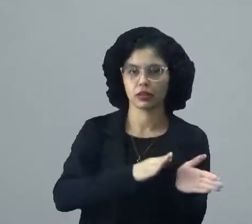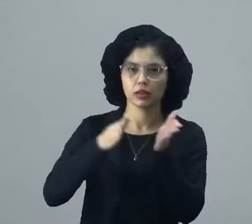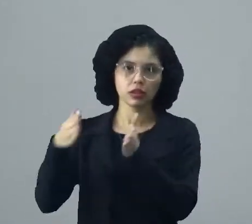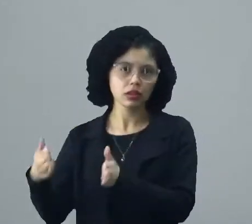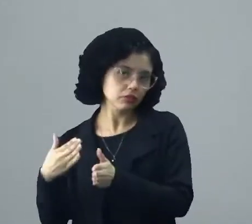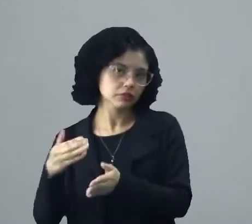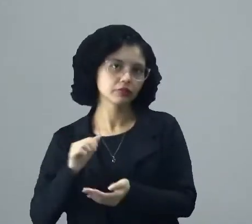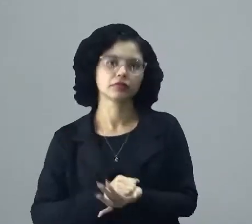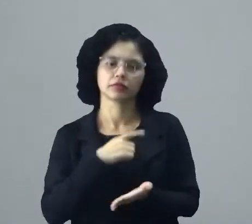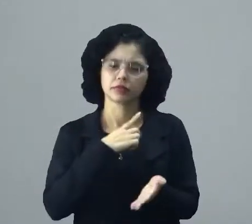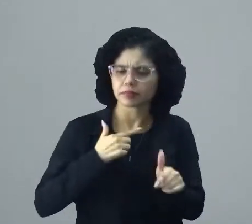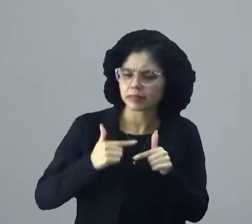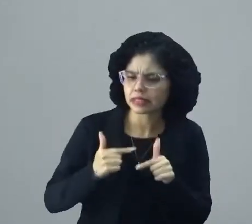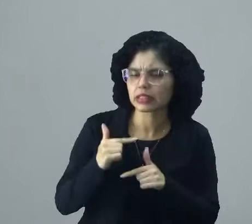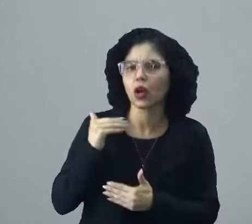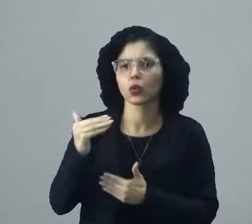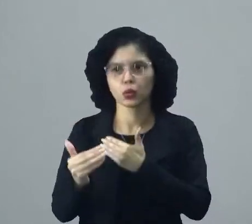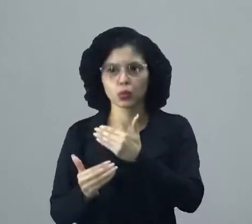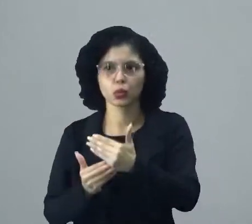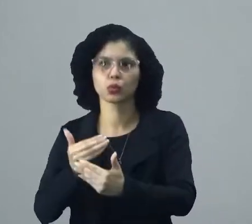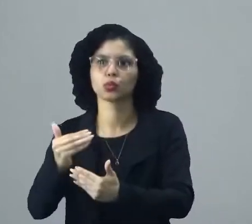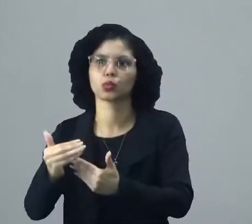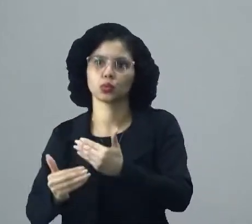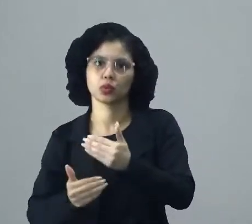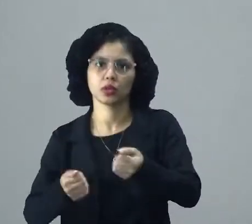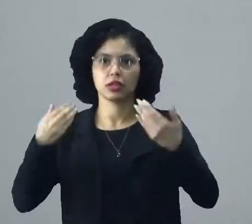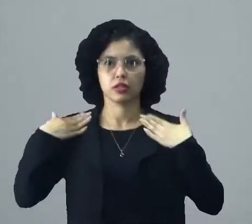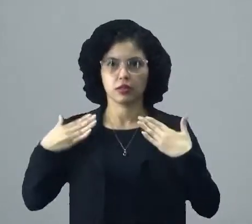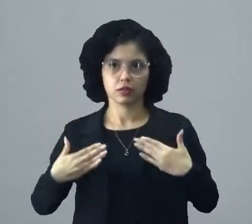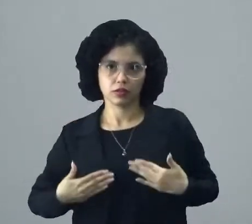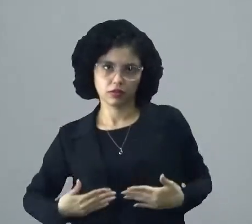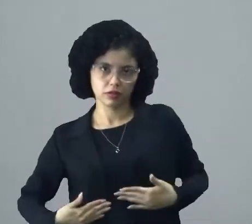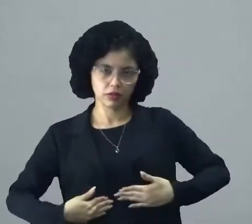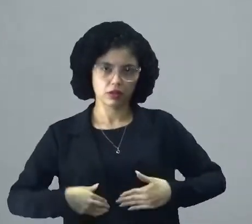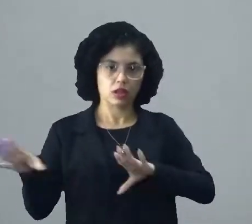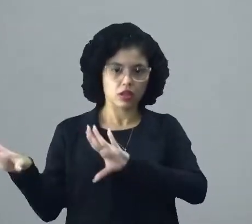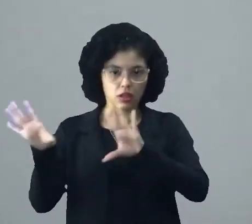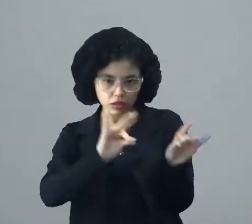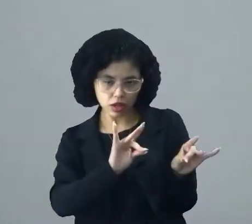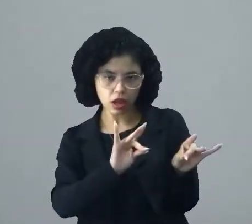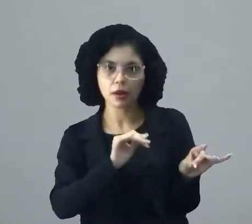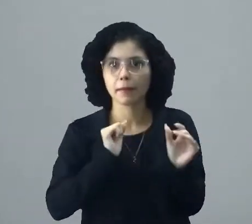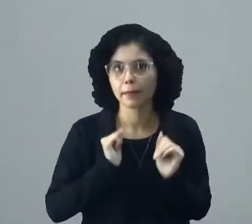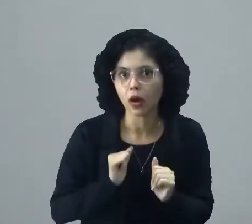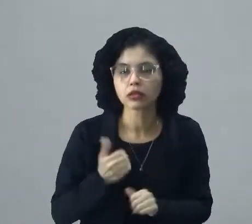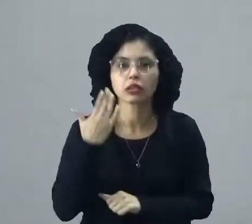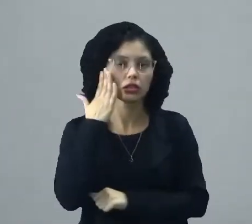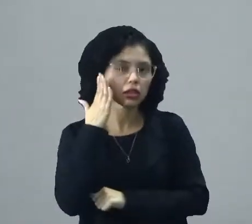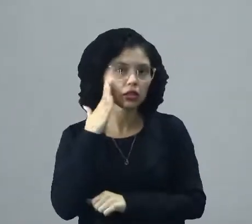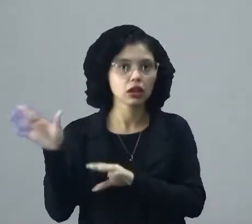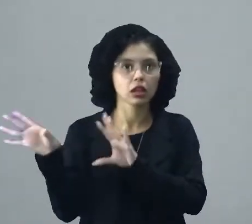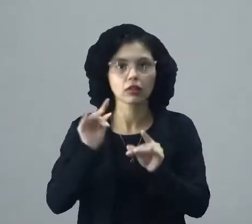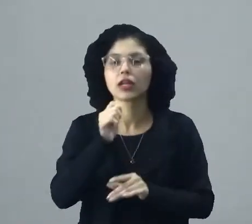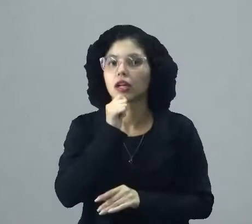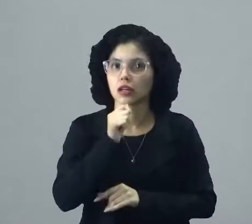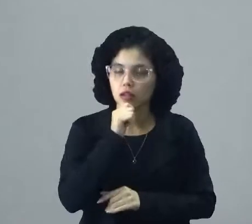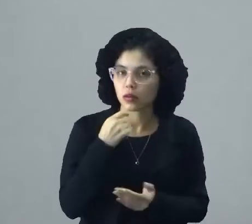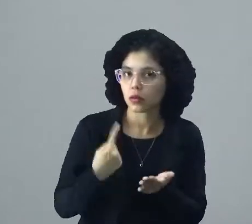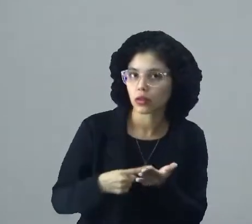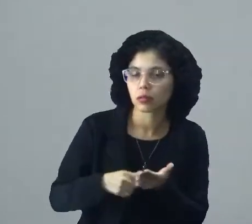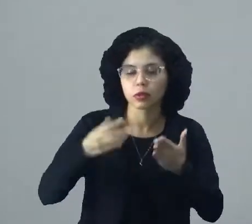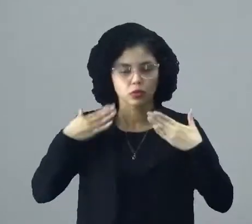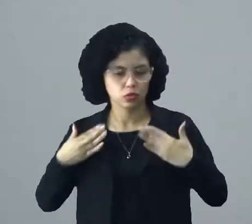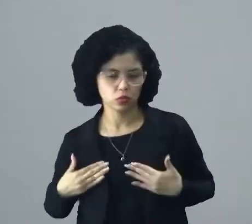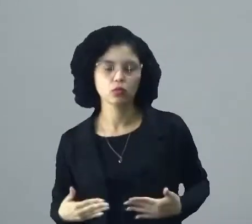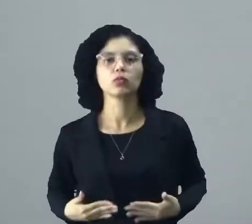da atividade que trabalha o desenvolvimento da capacidade física, que isso pode ser entendido e levado para o